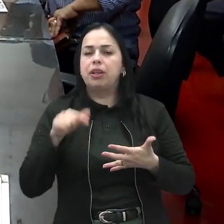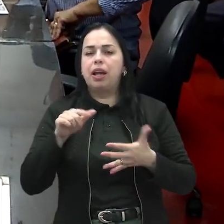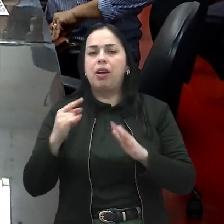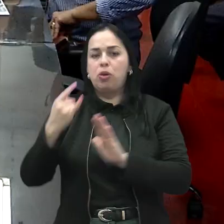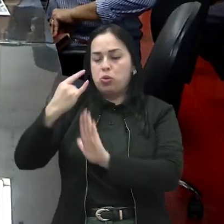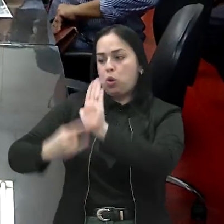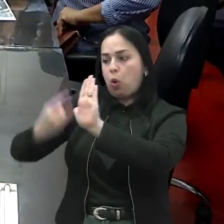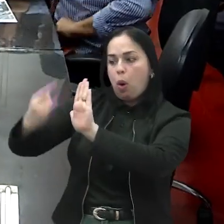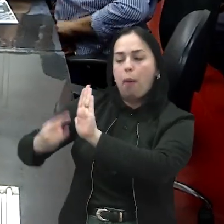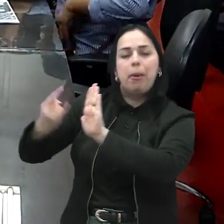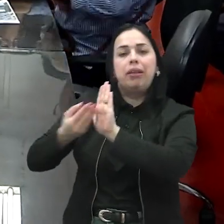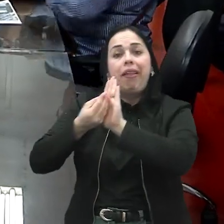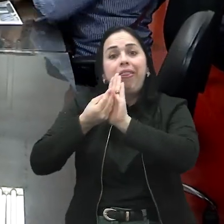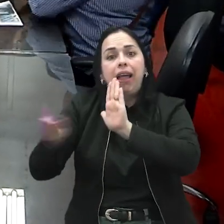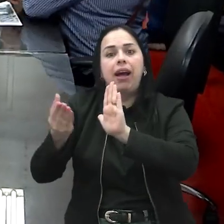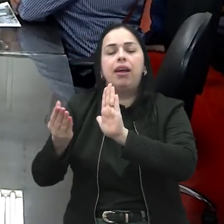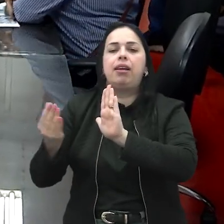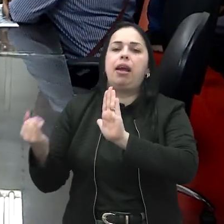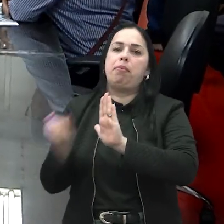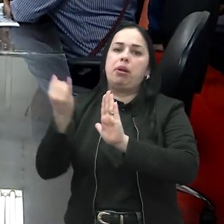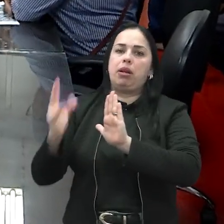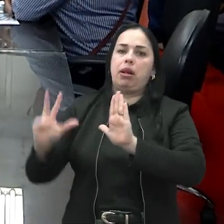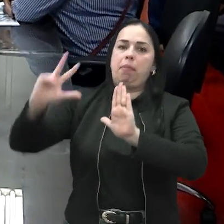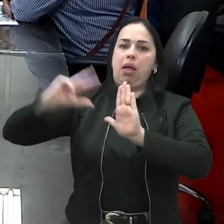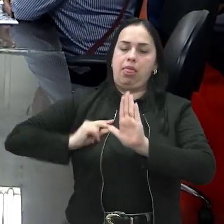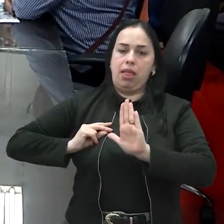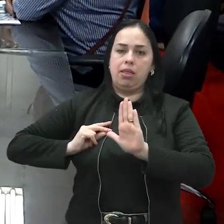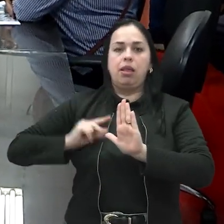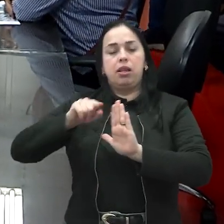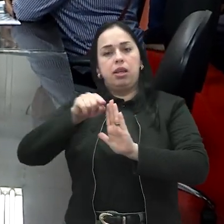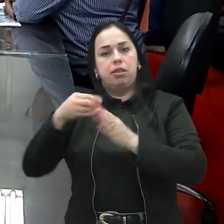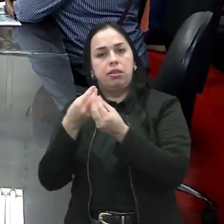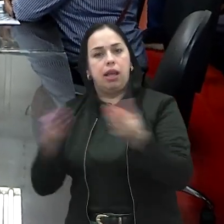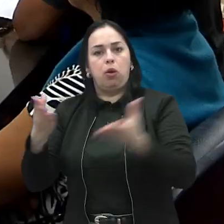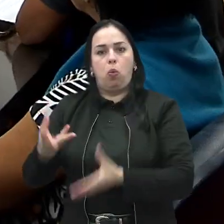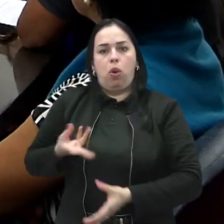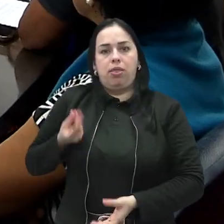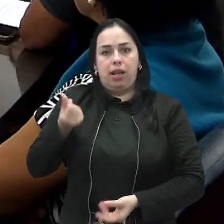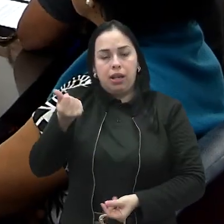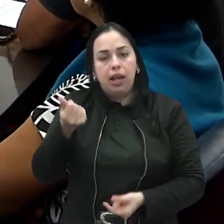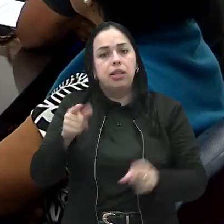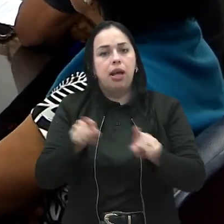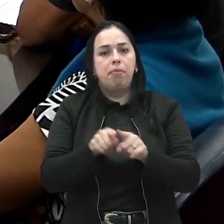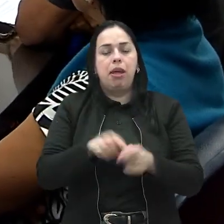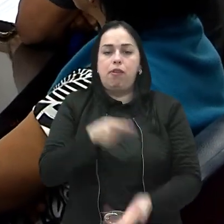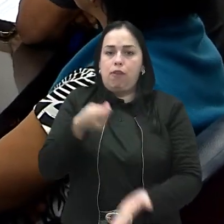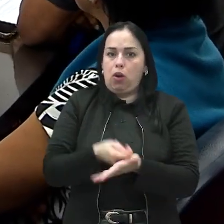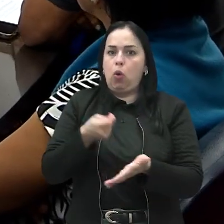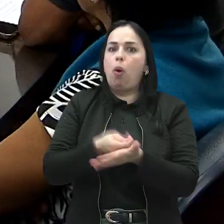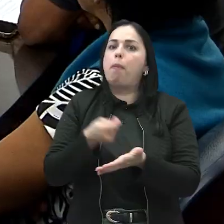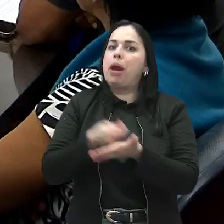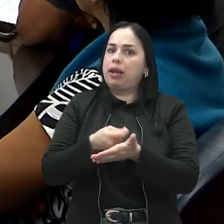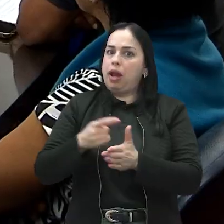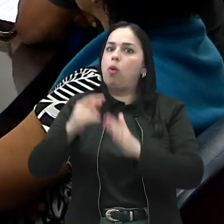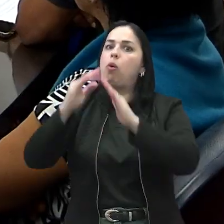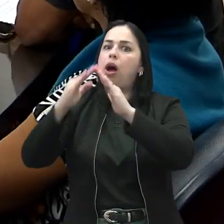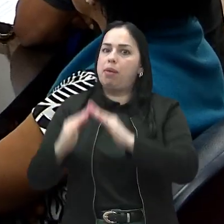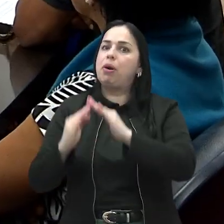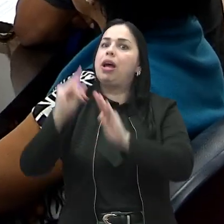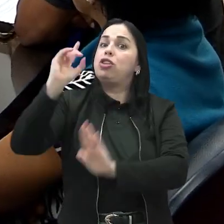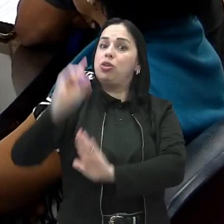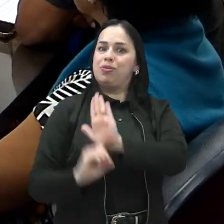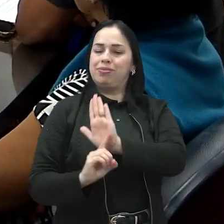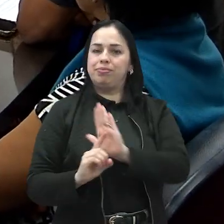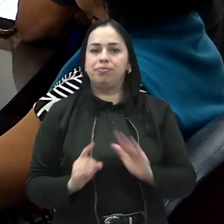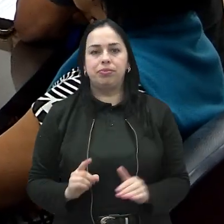a regularização fundiária é fundamental para assegurar dignidade e qualidade de vida, e os parlamentares irão cobrar a garantia do direito